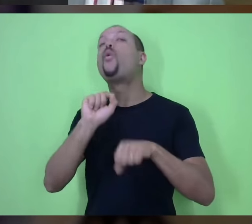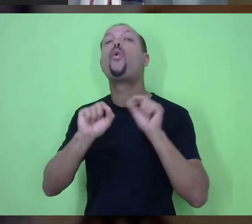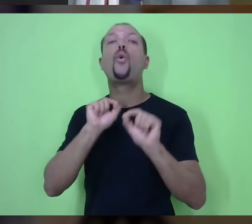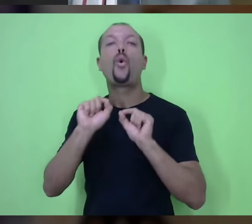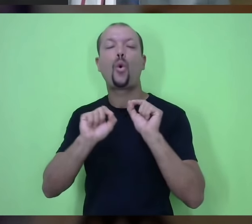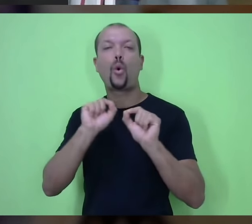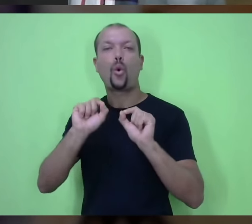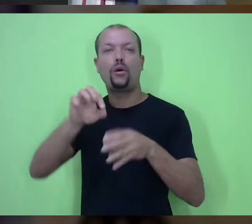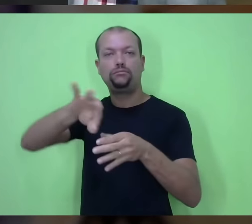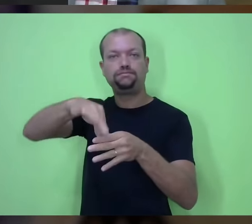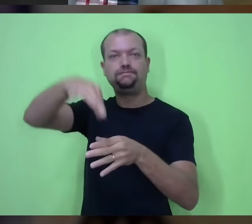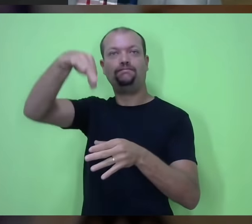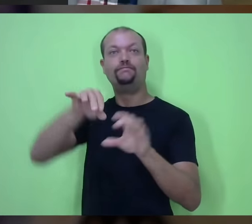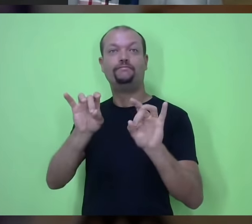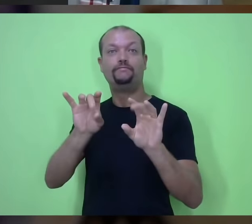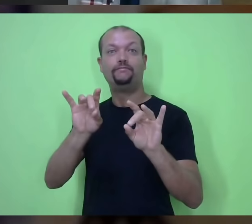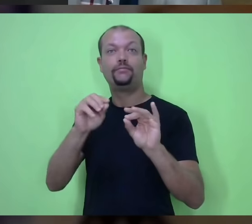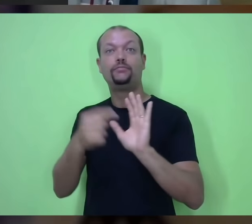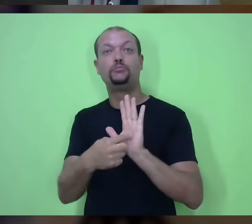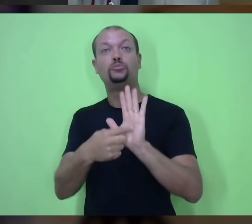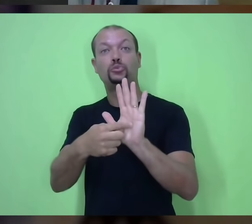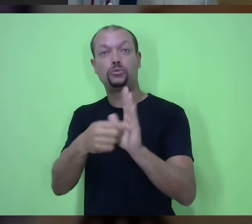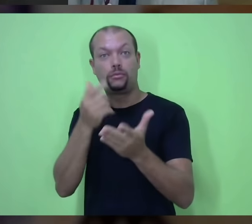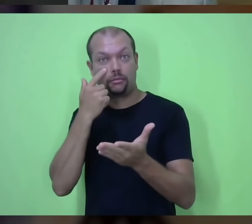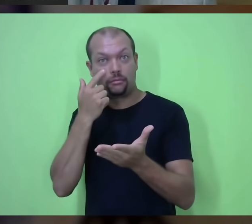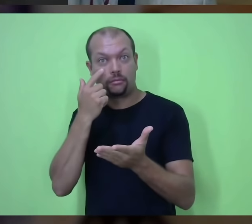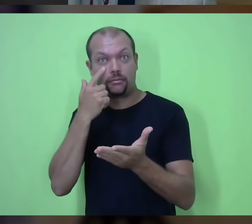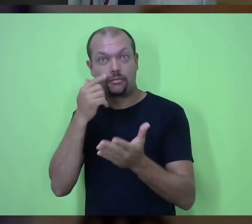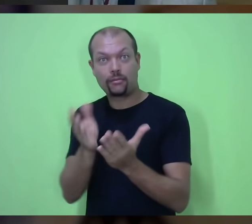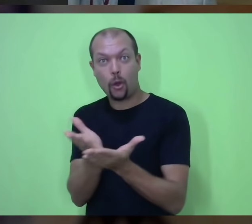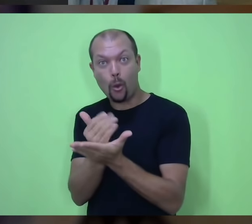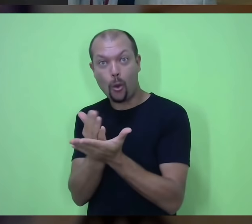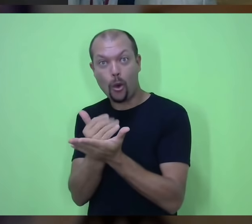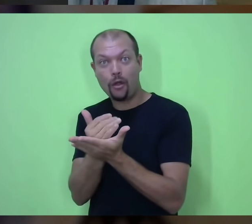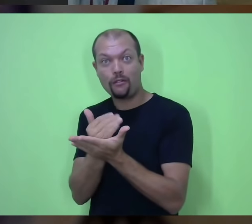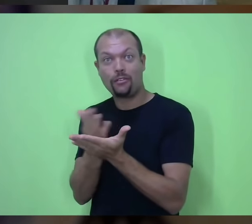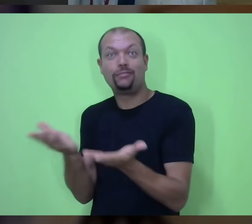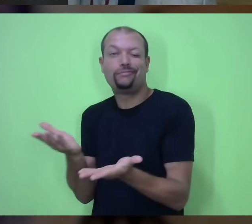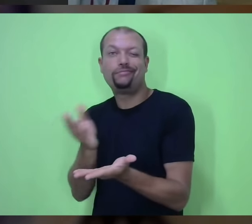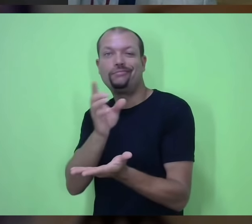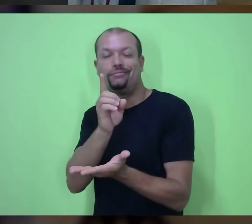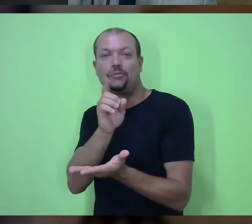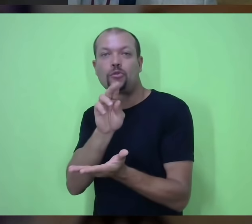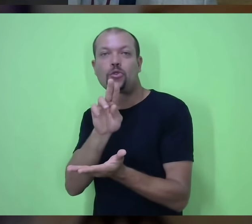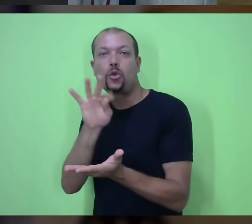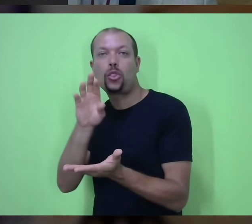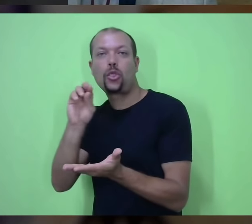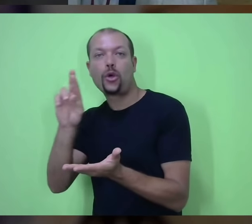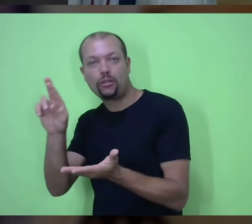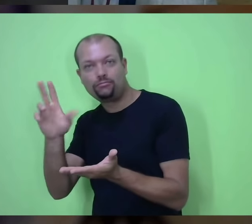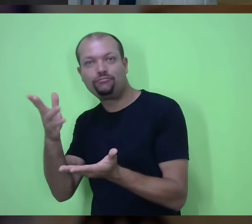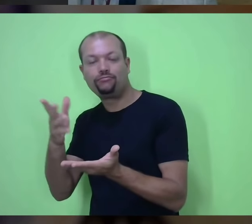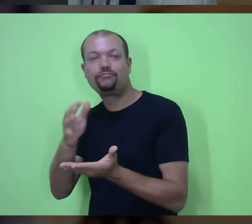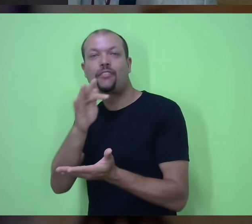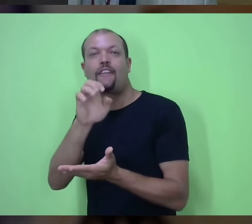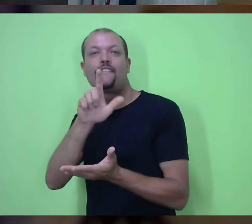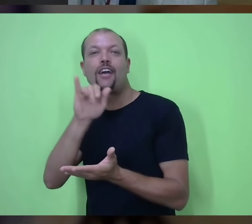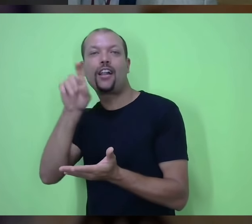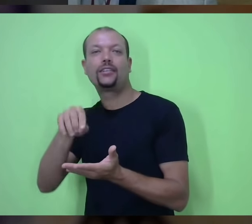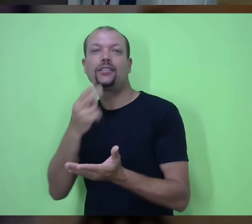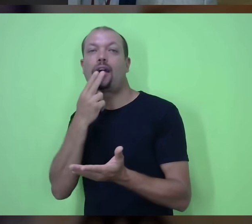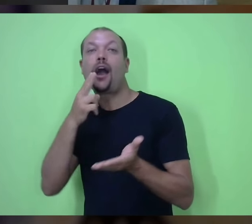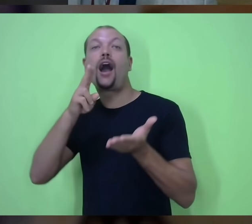um sorteio especial. E eu vou mostrar aqui a você o livro do Dr. Félix Cortes, a Carta